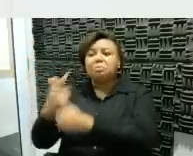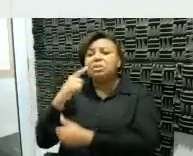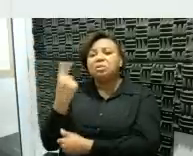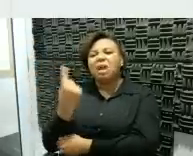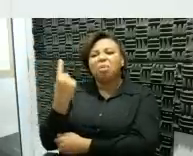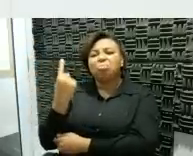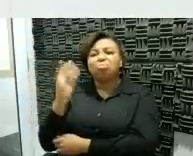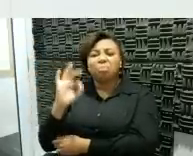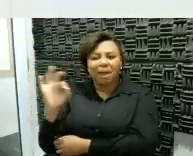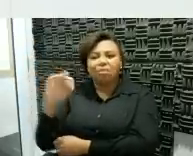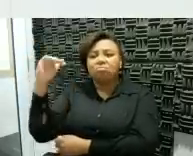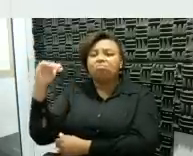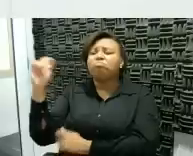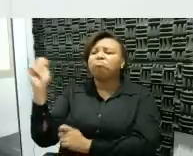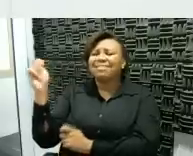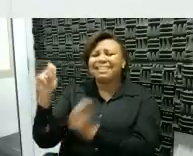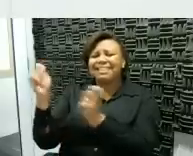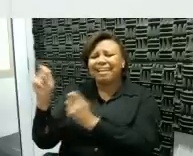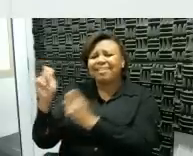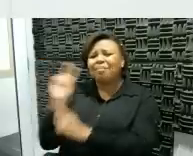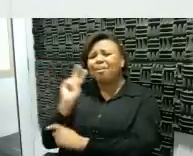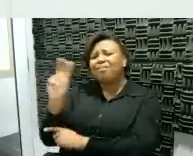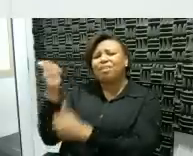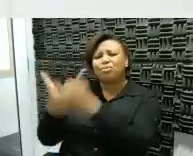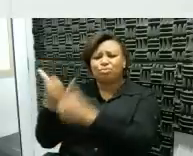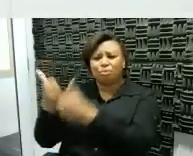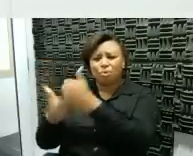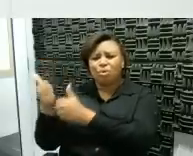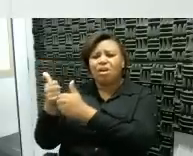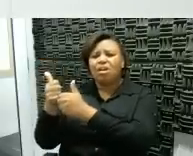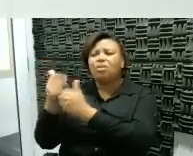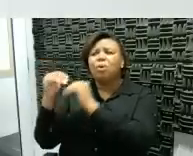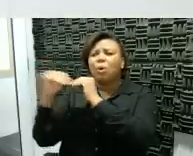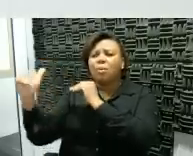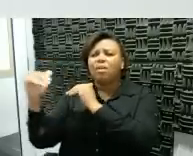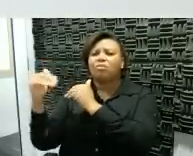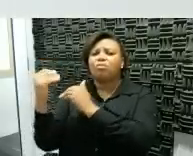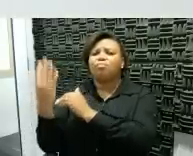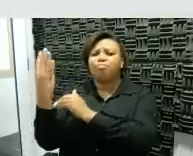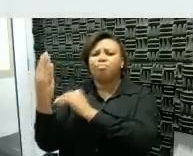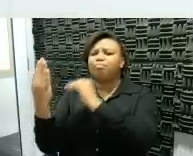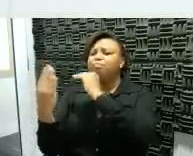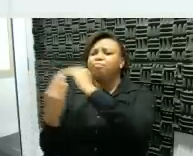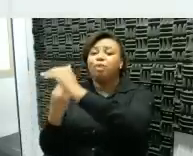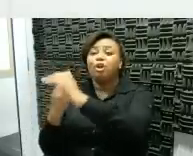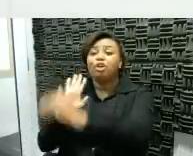menos o jogo ele tá ali com a cabeça no inic do do muro e o menino alto ficou bem altão ou seja isso seria